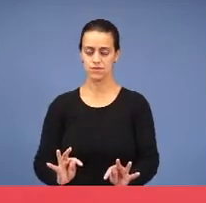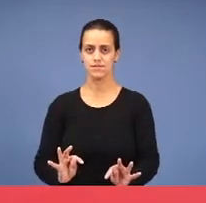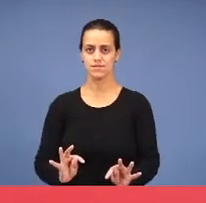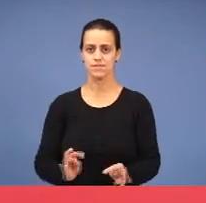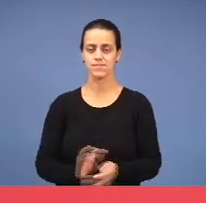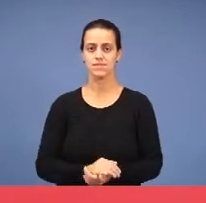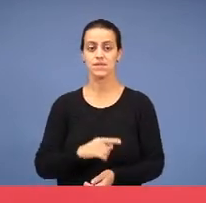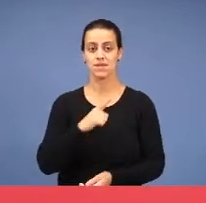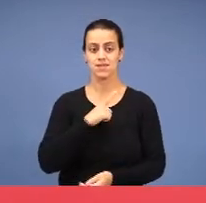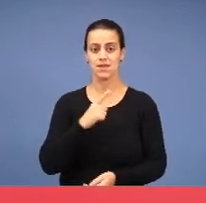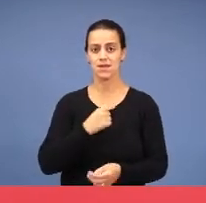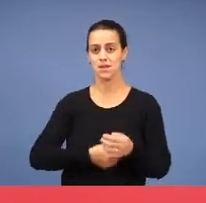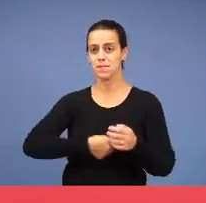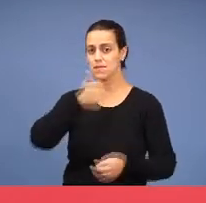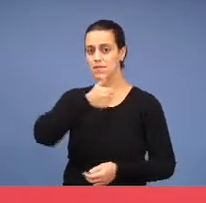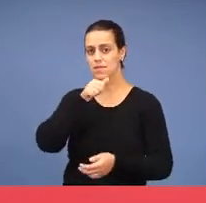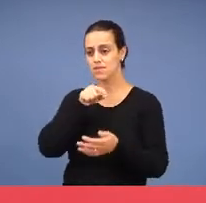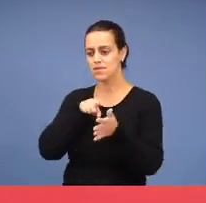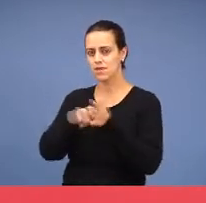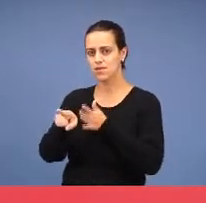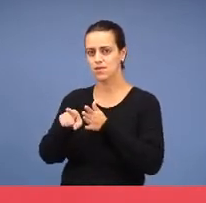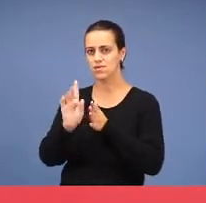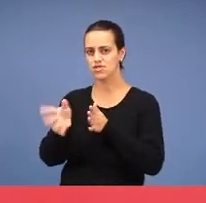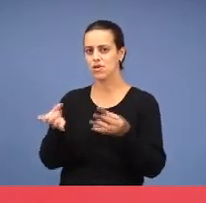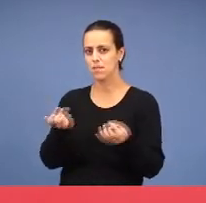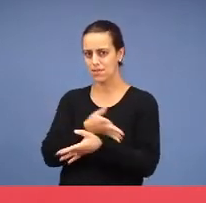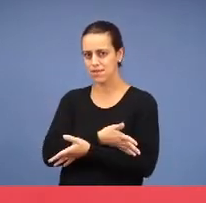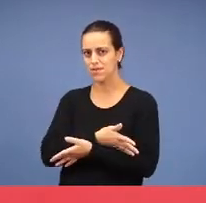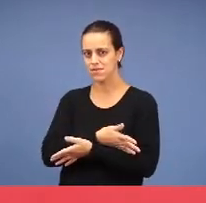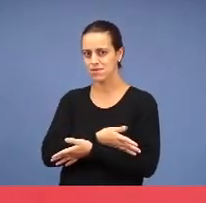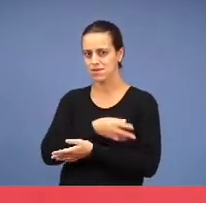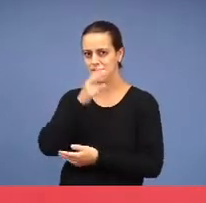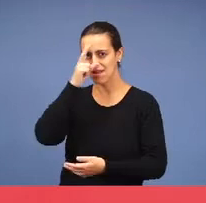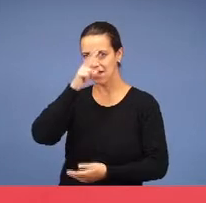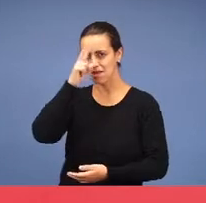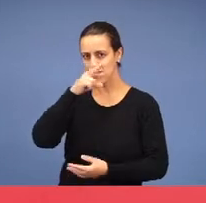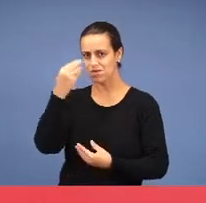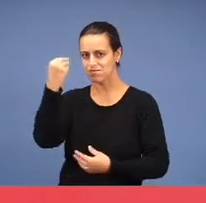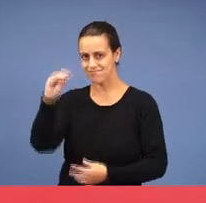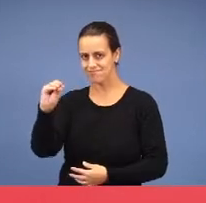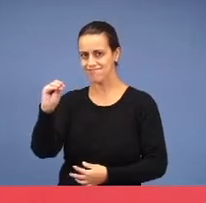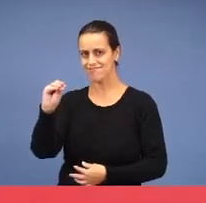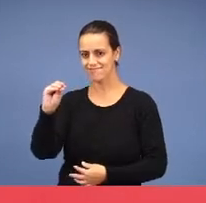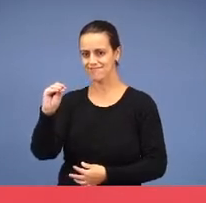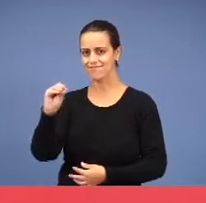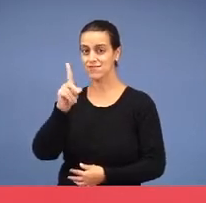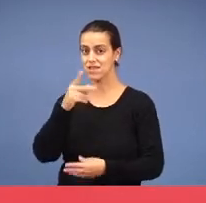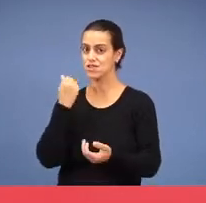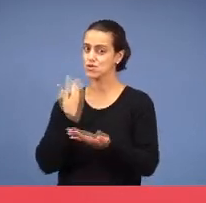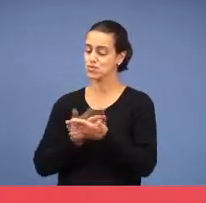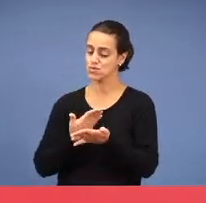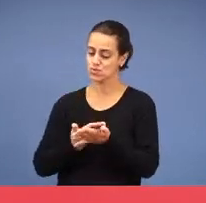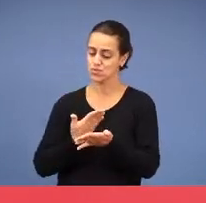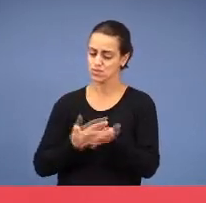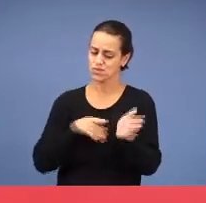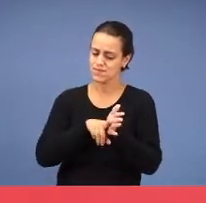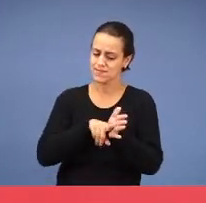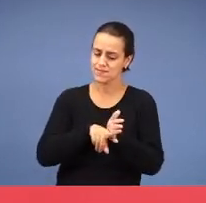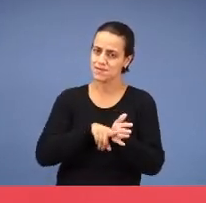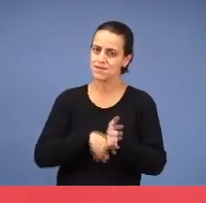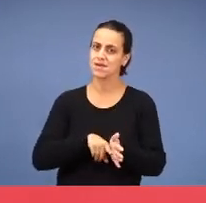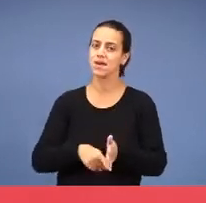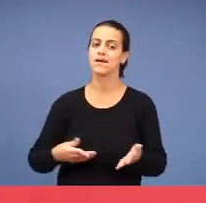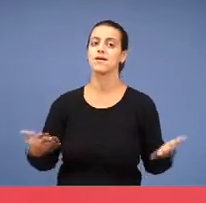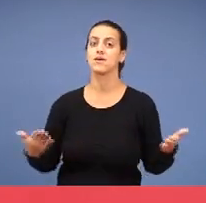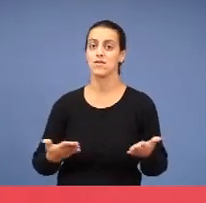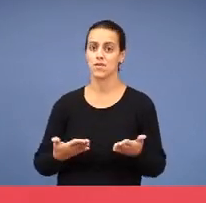hoje, que foi formulada, e nós deixamos para os irmãos estudarem sobre este assunto. Para hoje aqui,